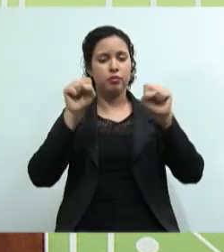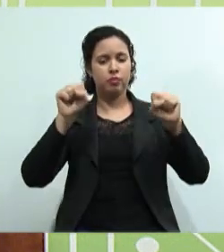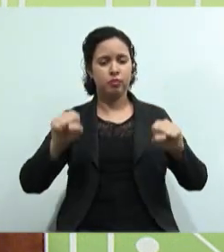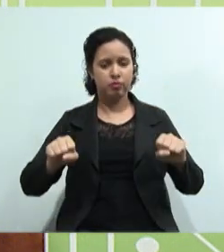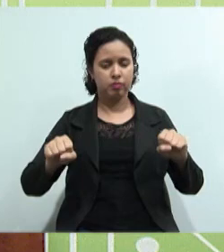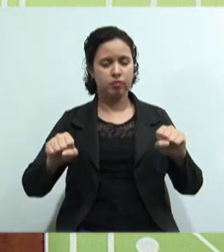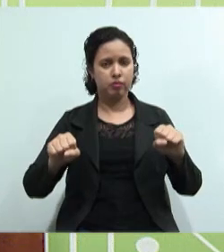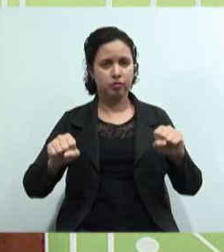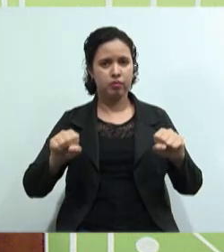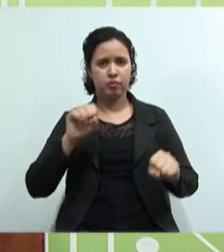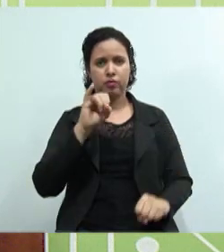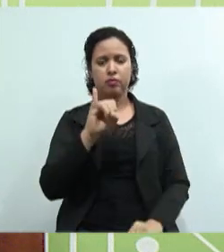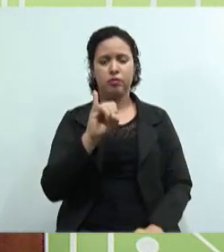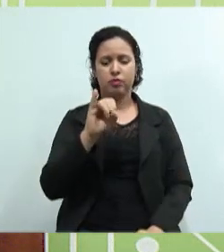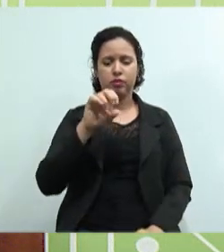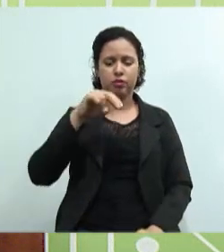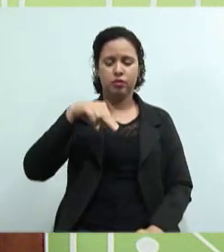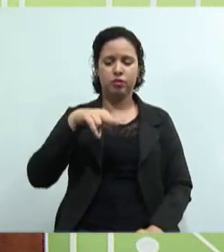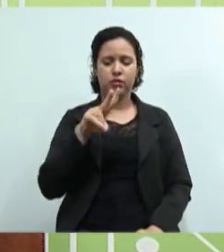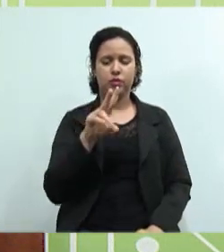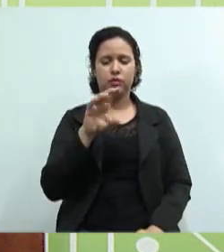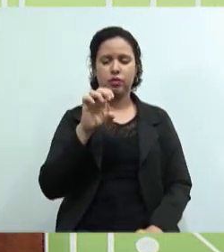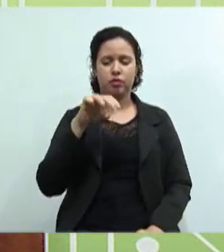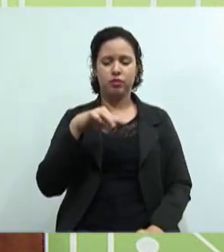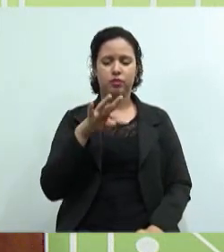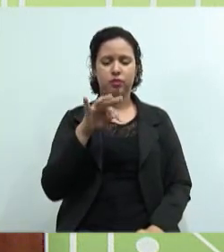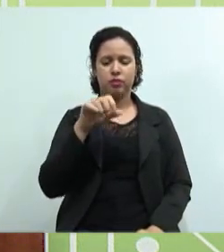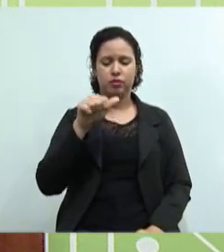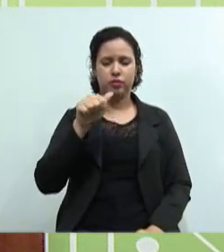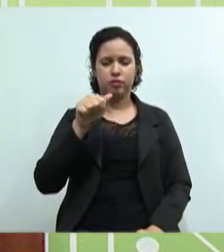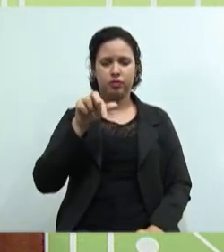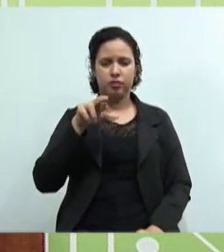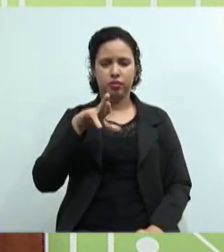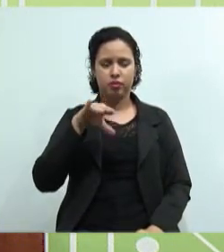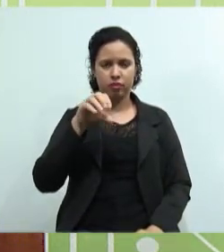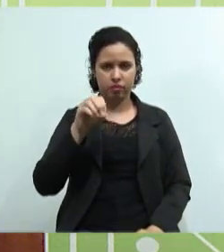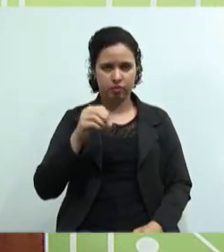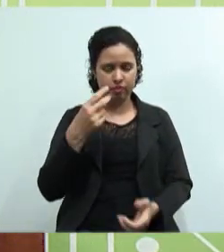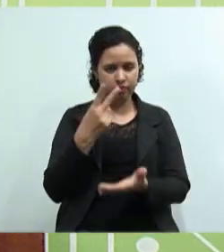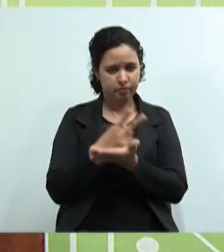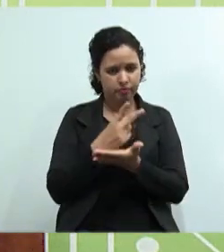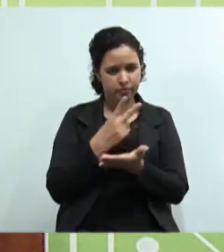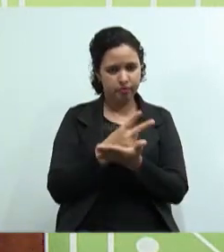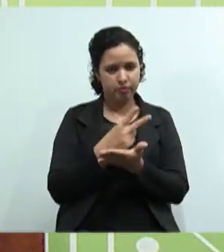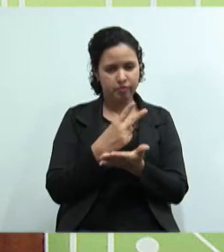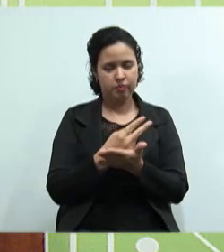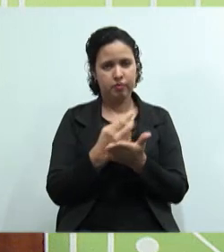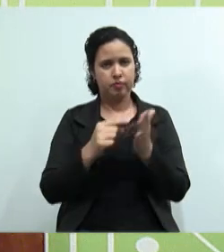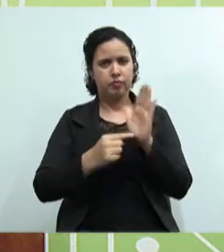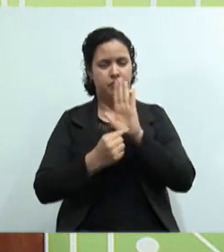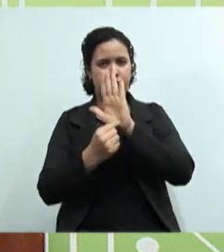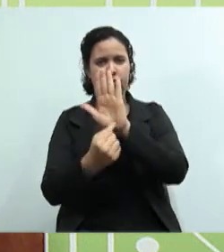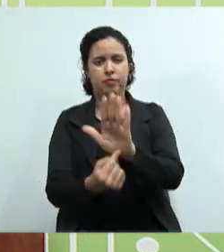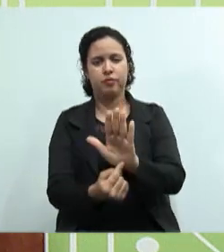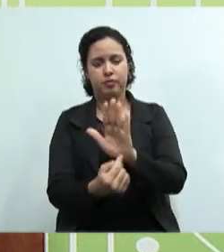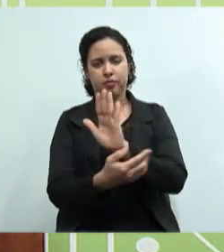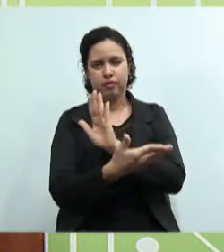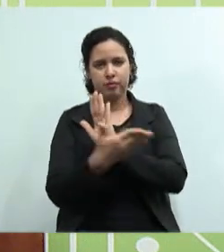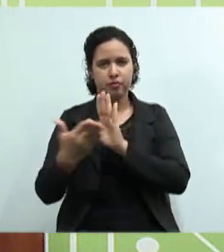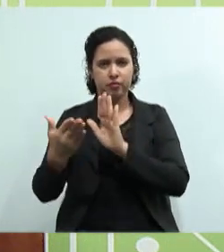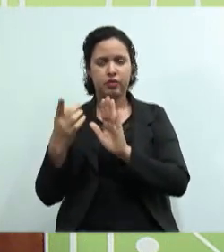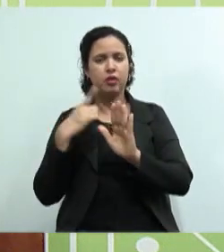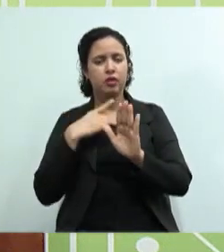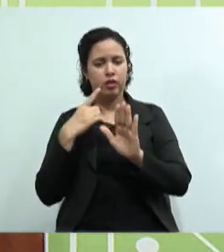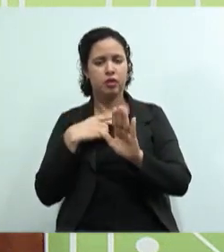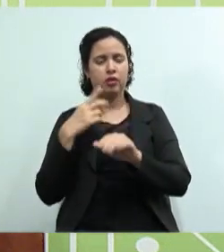ele funciona? Então ele pode ser feito através de fichas manuais. Então vamos lá, eu vou apresentar para vocês, inclusive tem uma